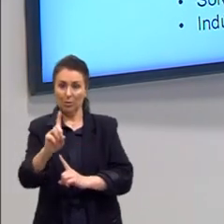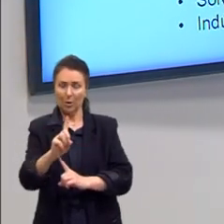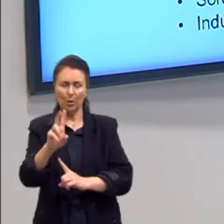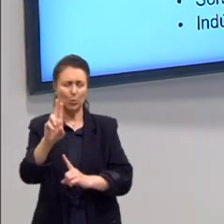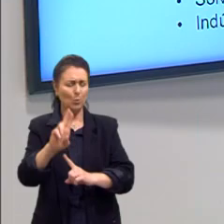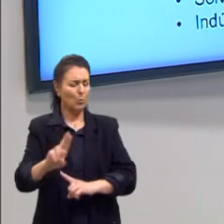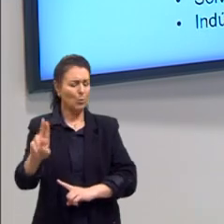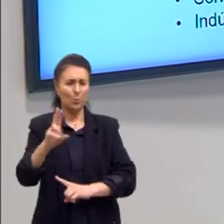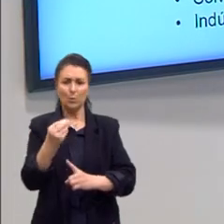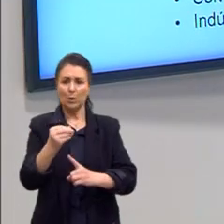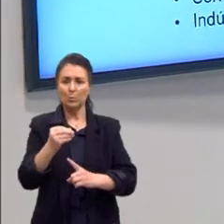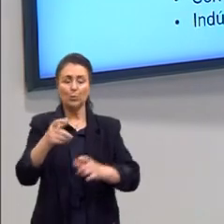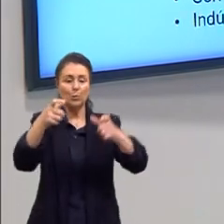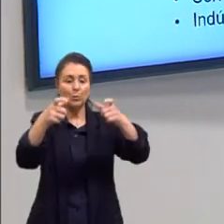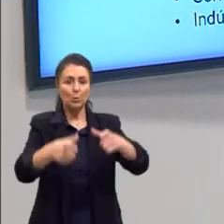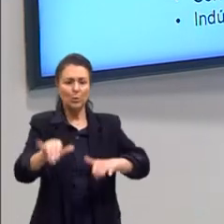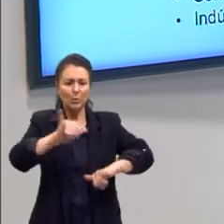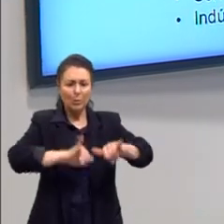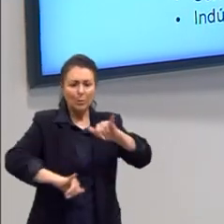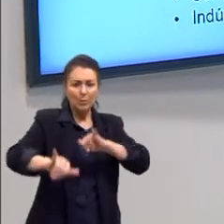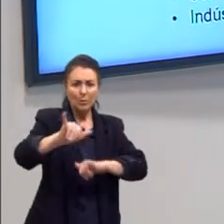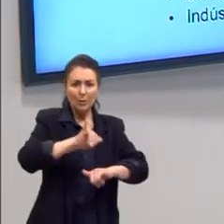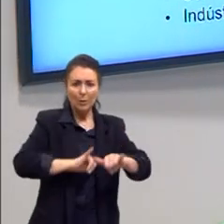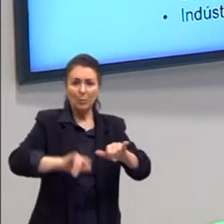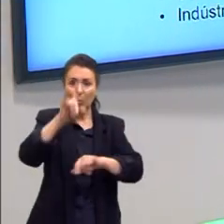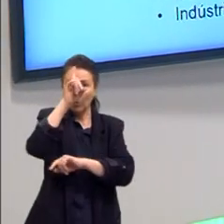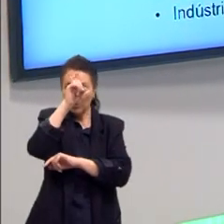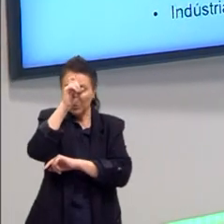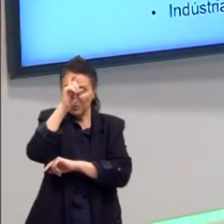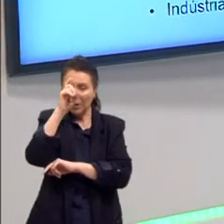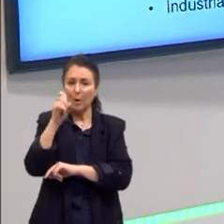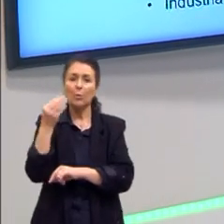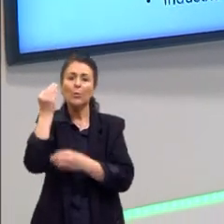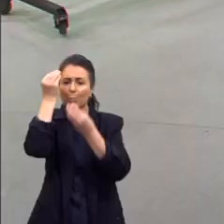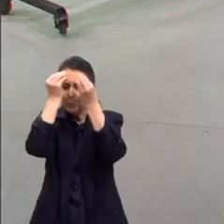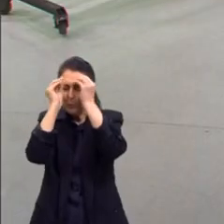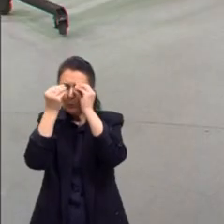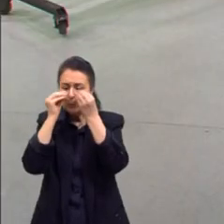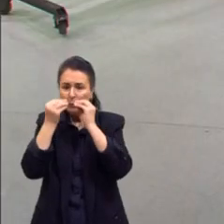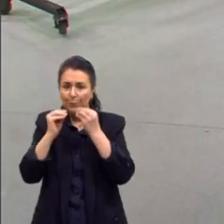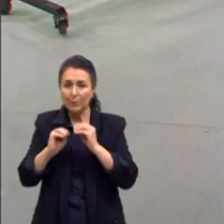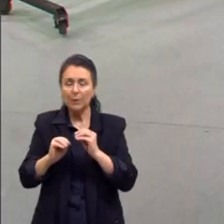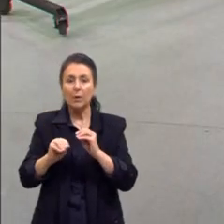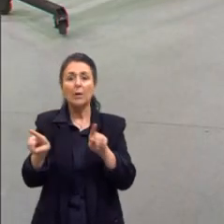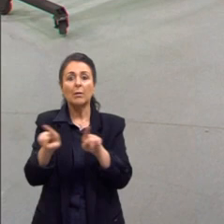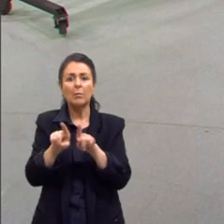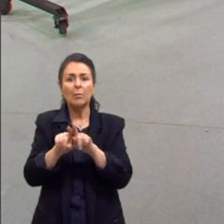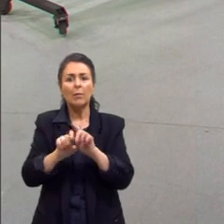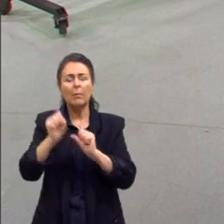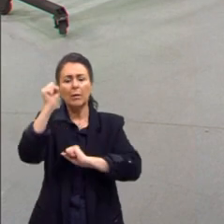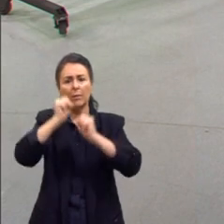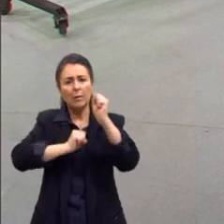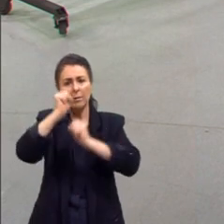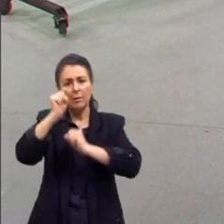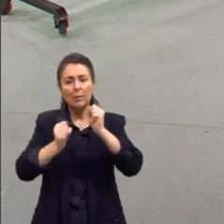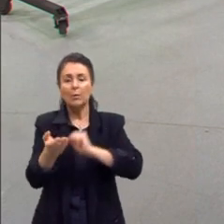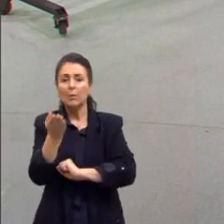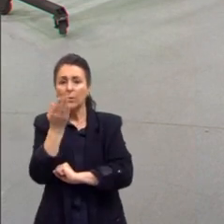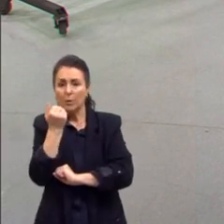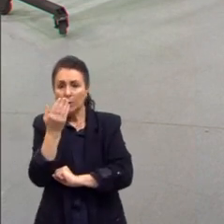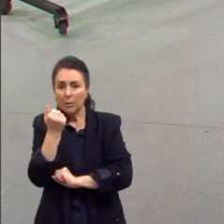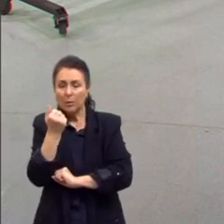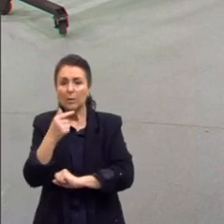utilizados laboratório e em cosméticos não são as beleza nem doce alimentícia porque ele tem a característica